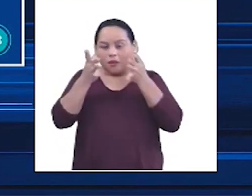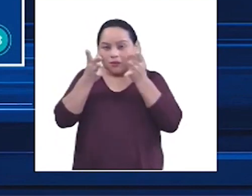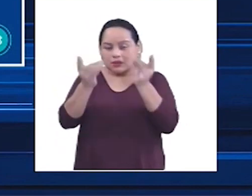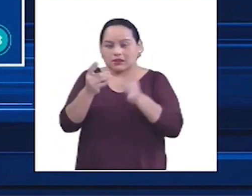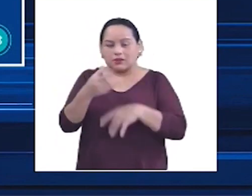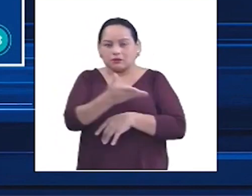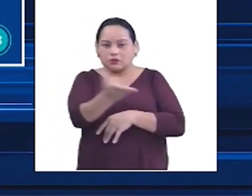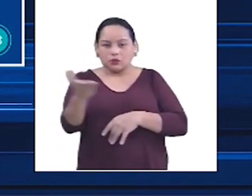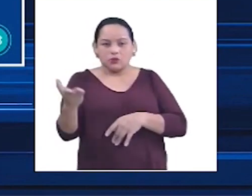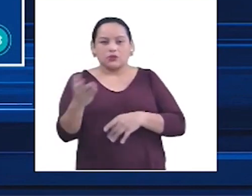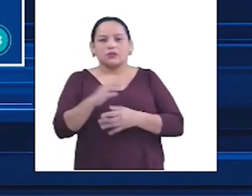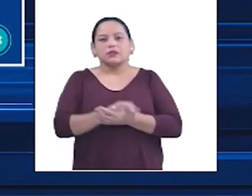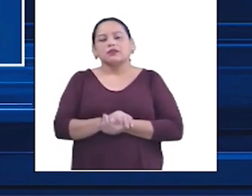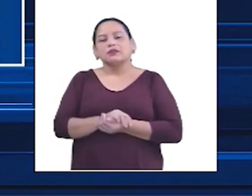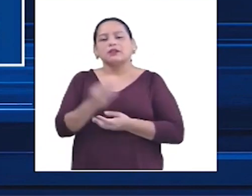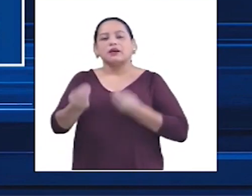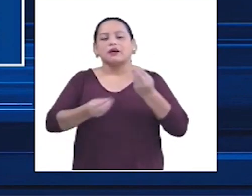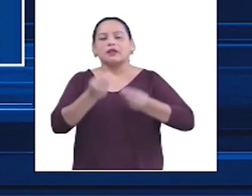que